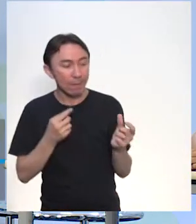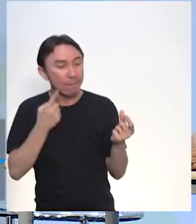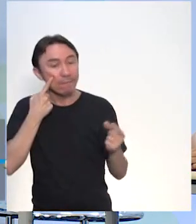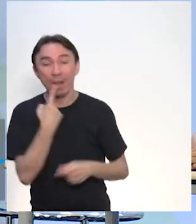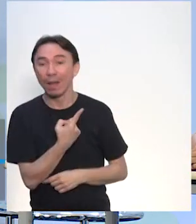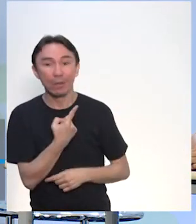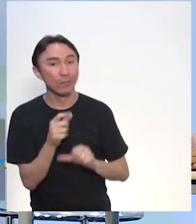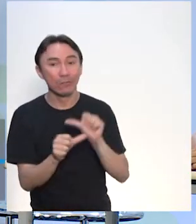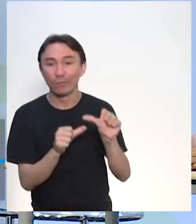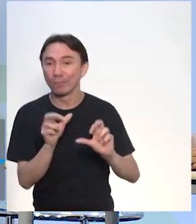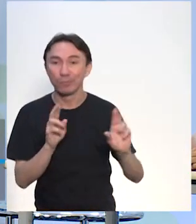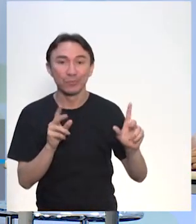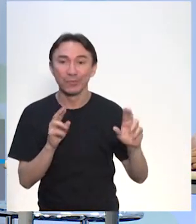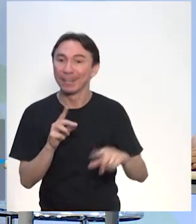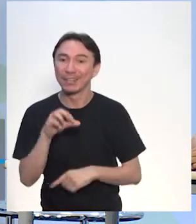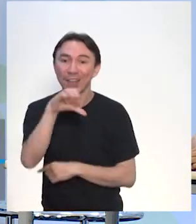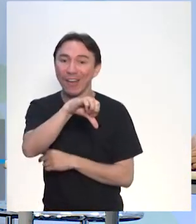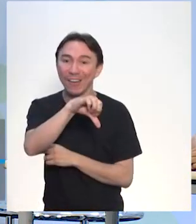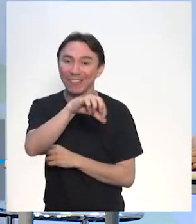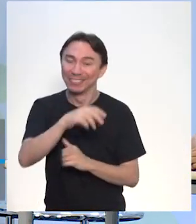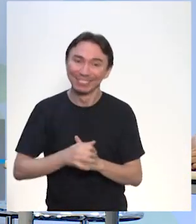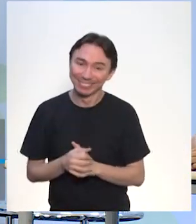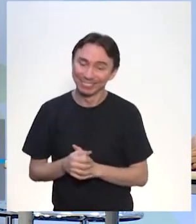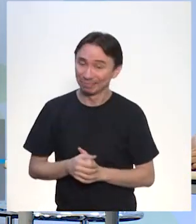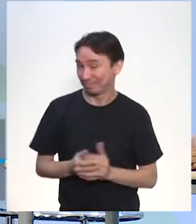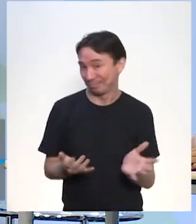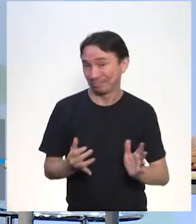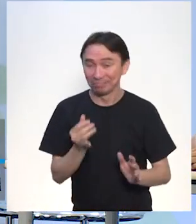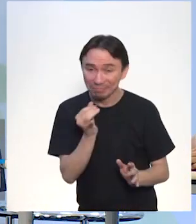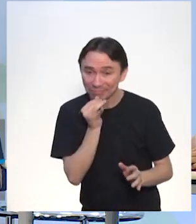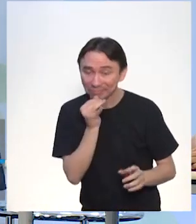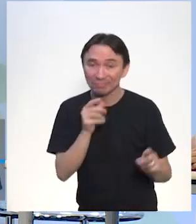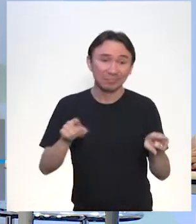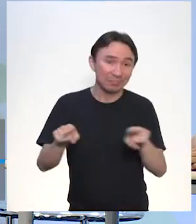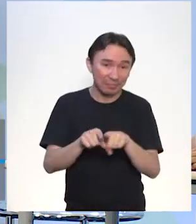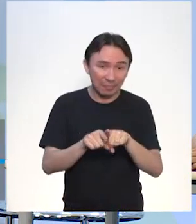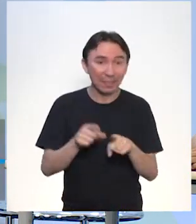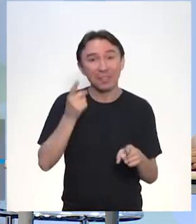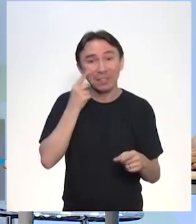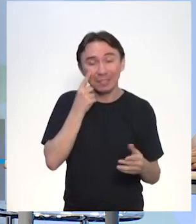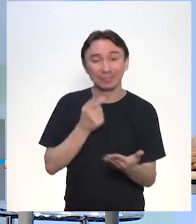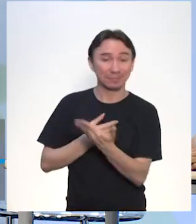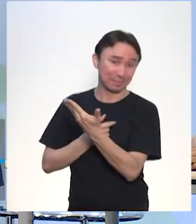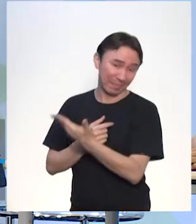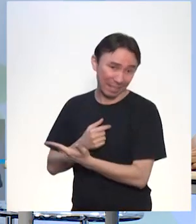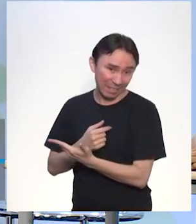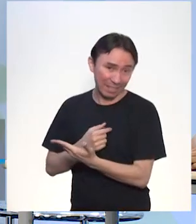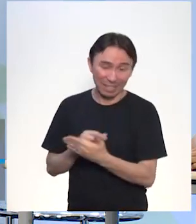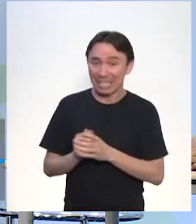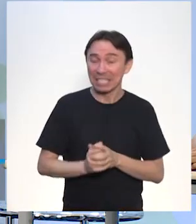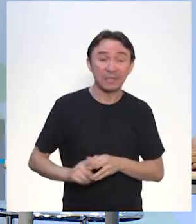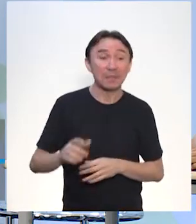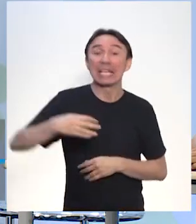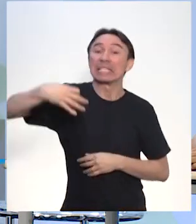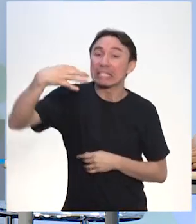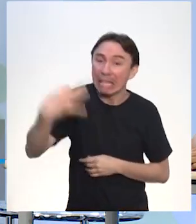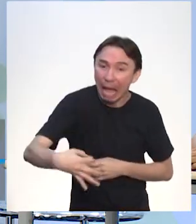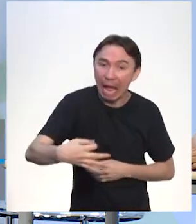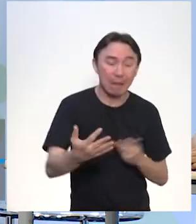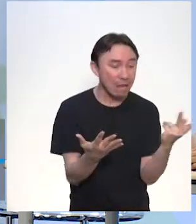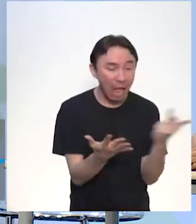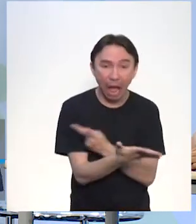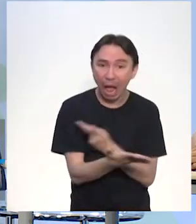ler essa imagem com aquela questão de que não existe certo ou errado para muitas perguntas, para